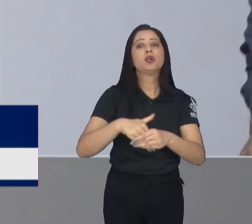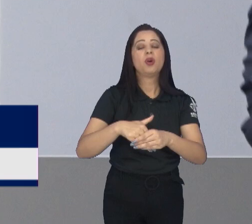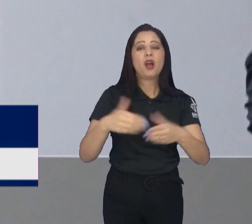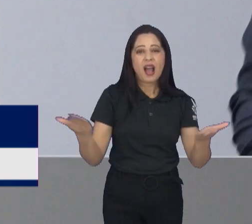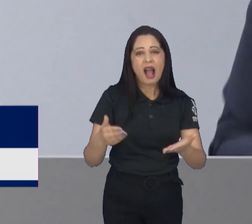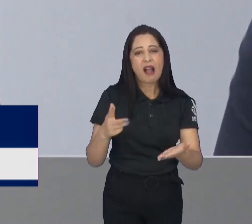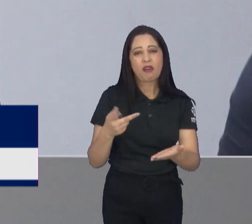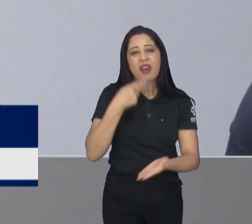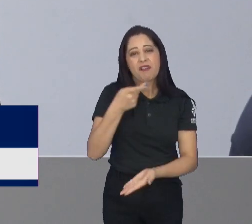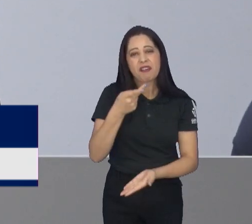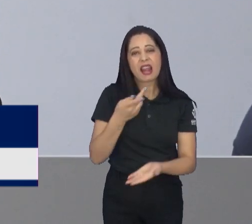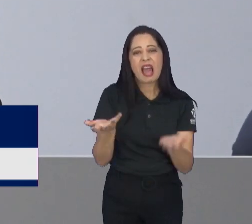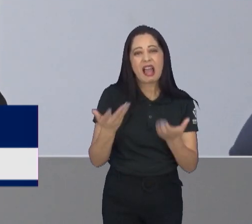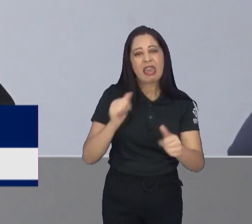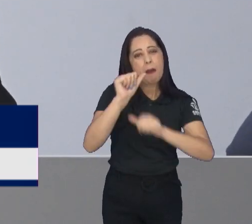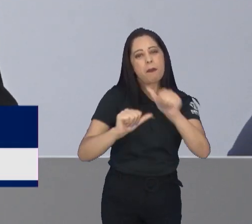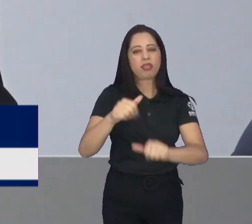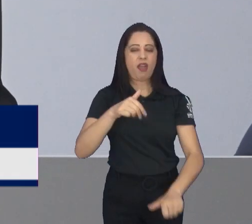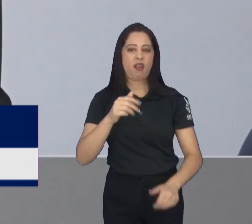retirar o voto.